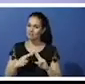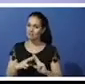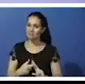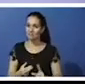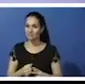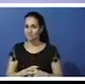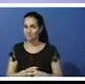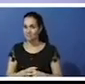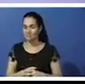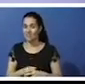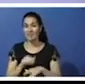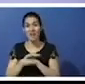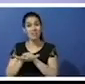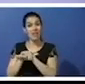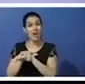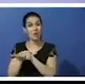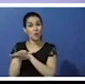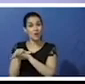nós temos a